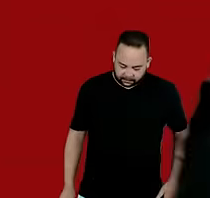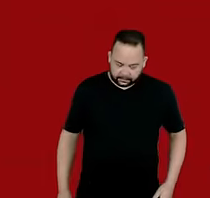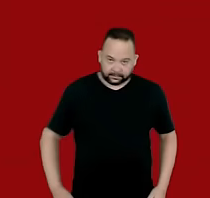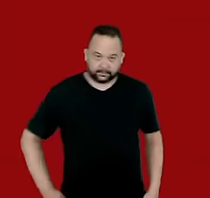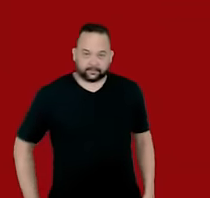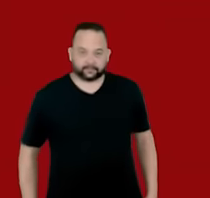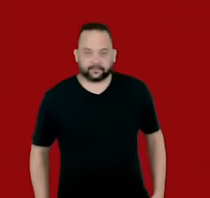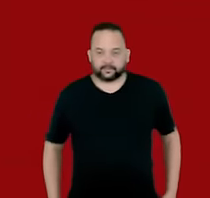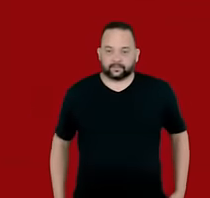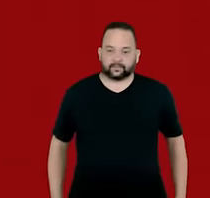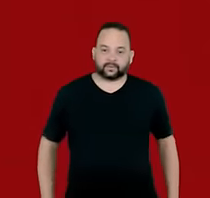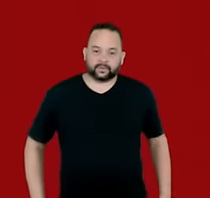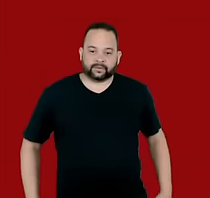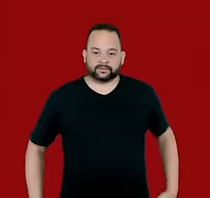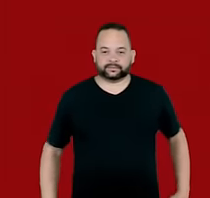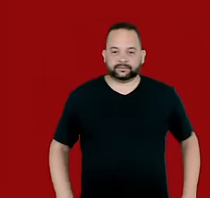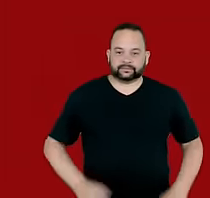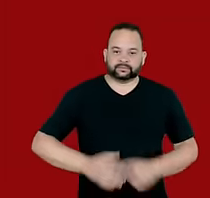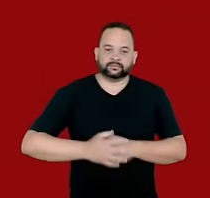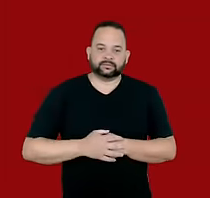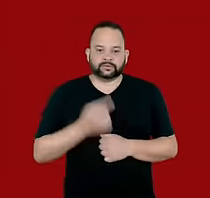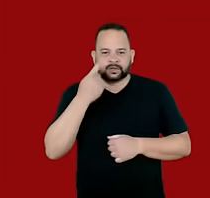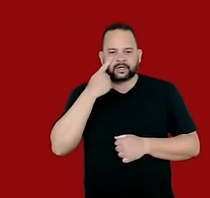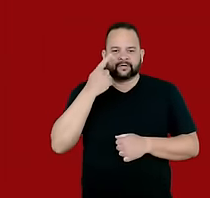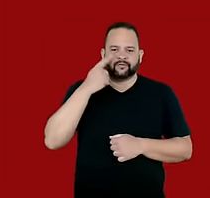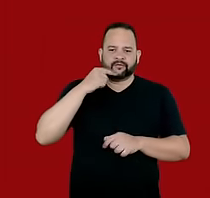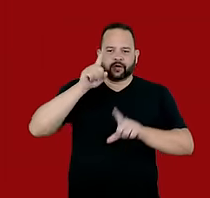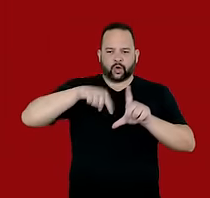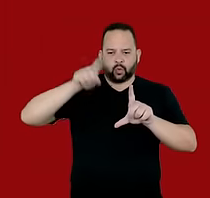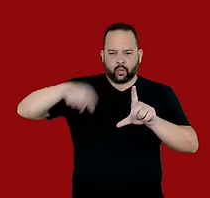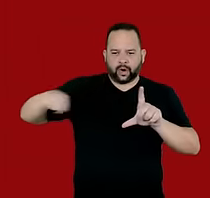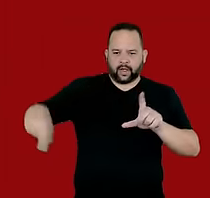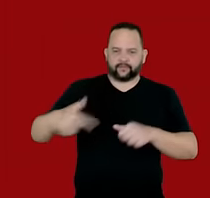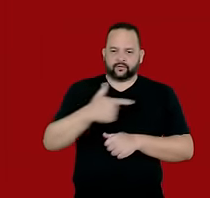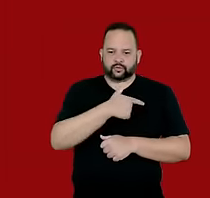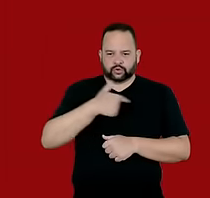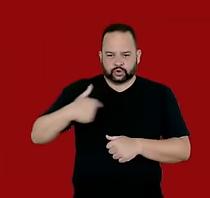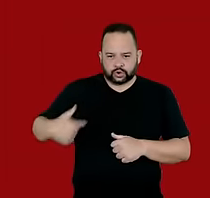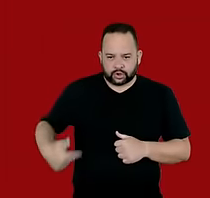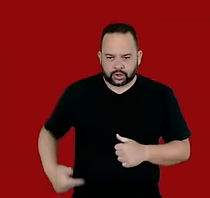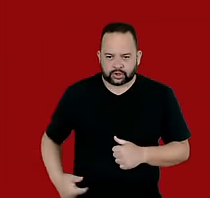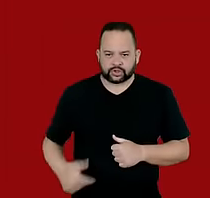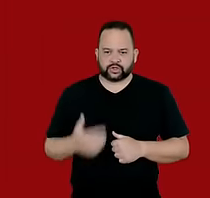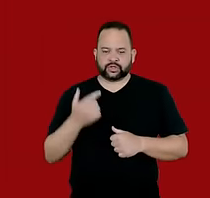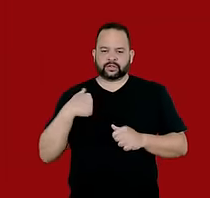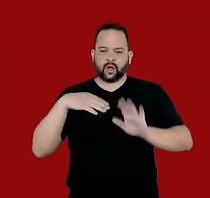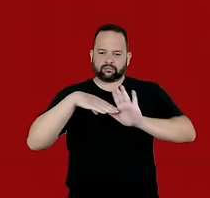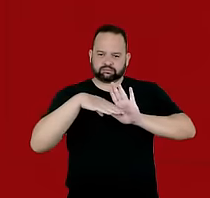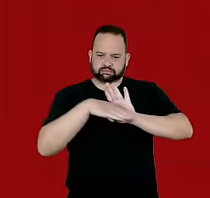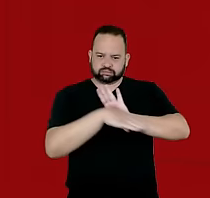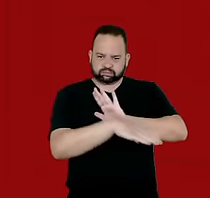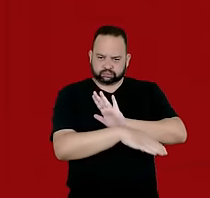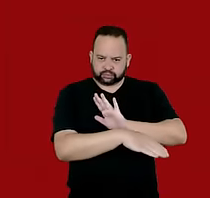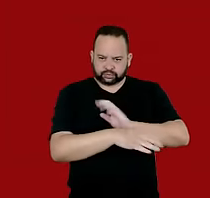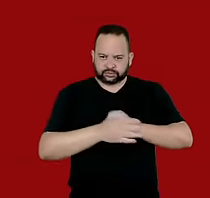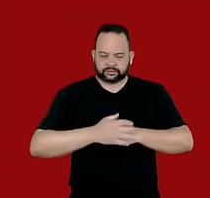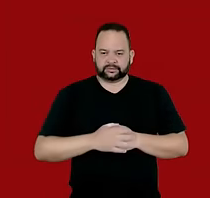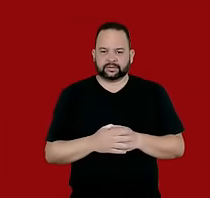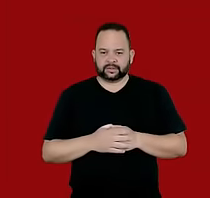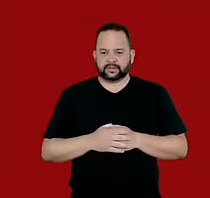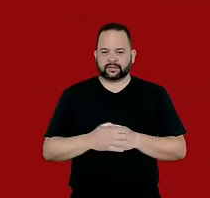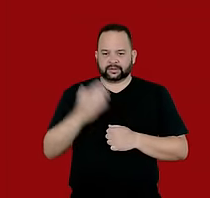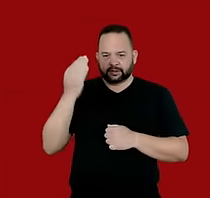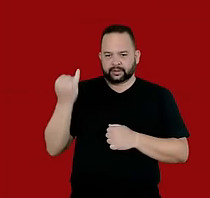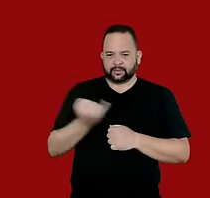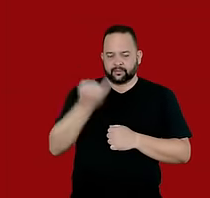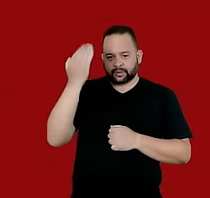embaixo mostra um pouco que o setor imobiliário tá carregando trazendo a China para baixo um um tema interessante na China é que a riqueza das pessoas